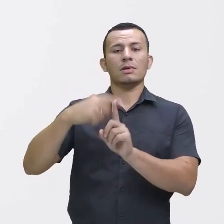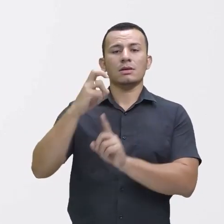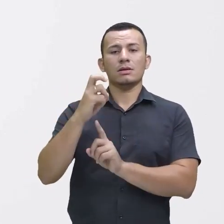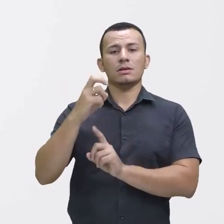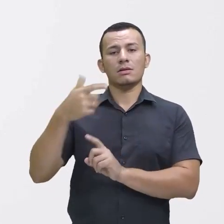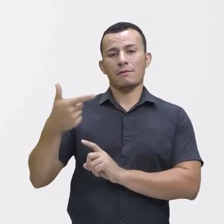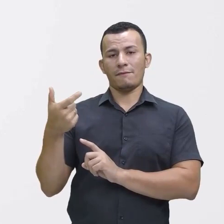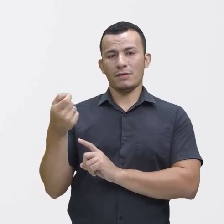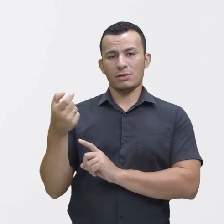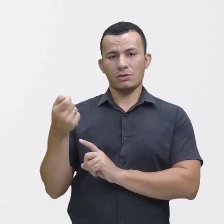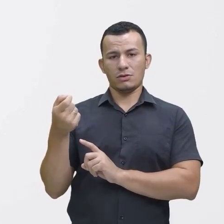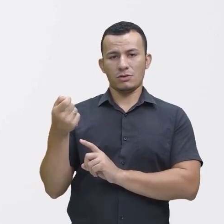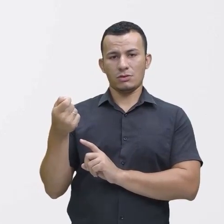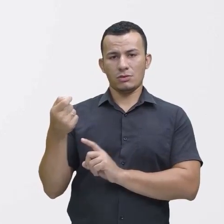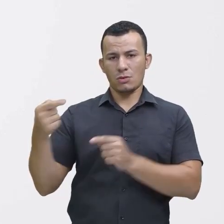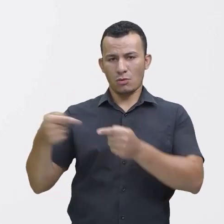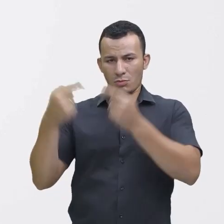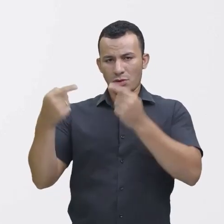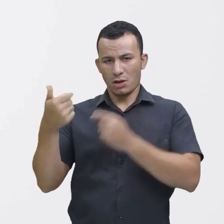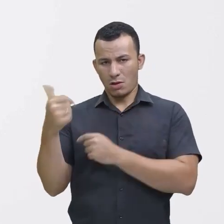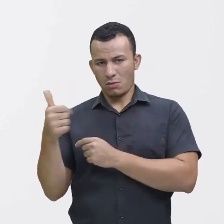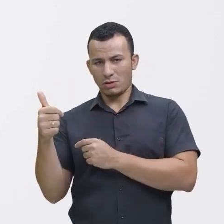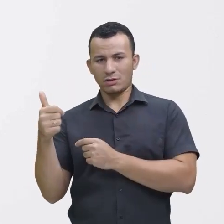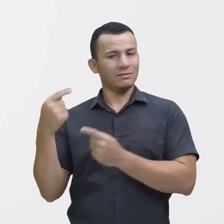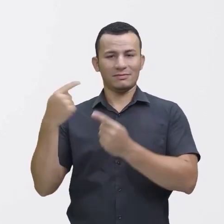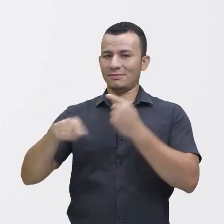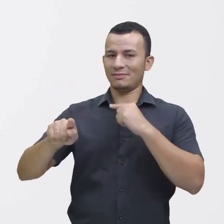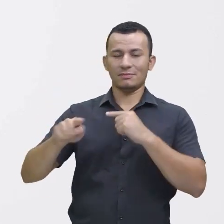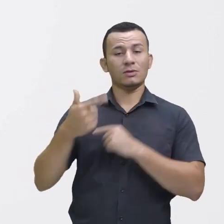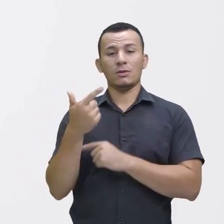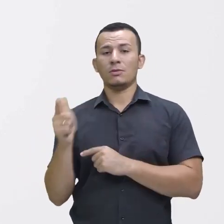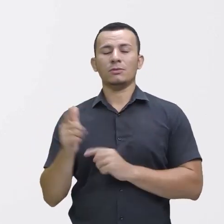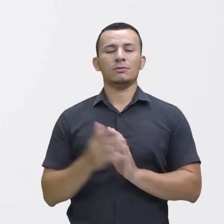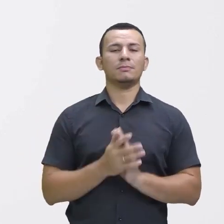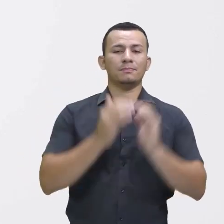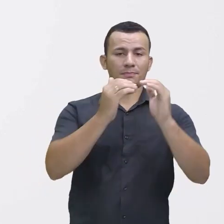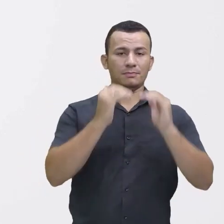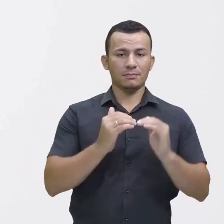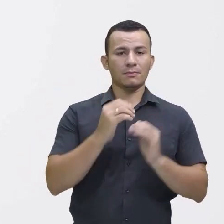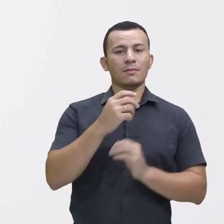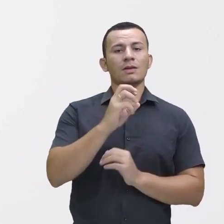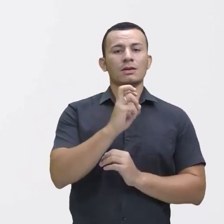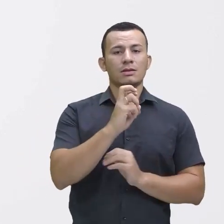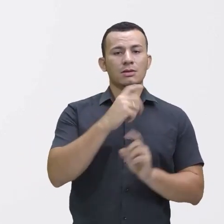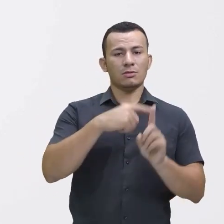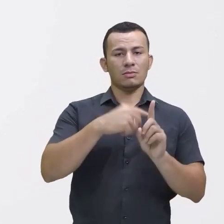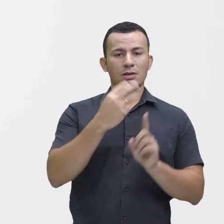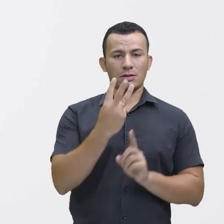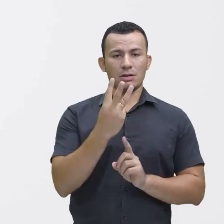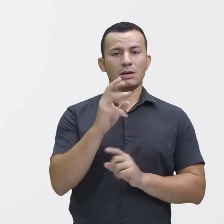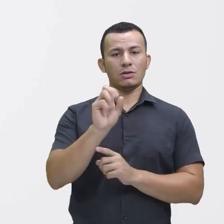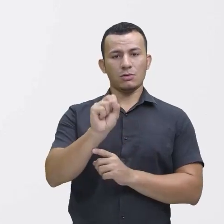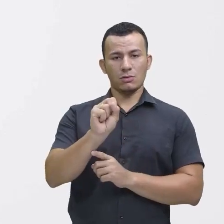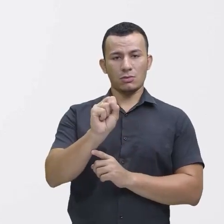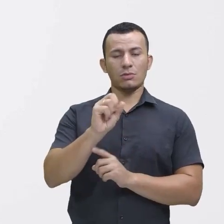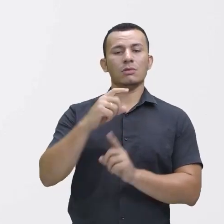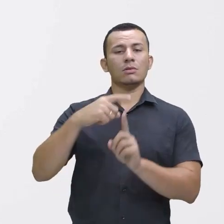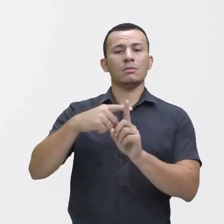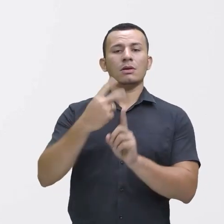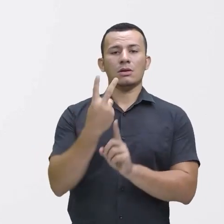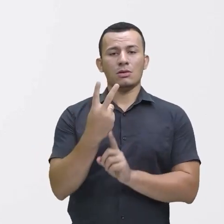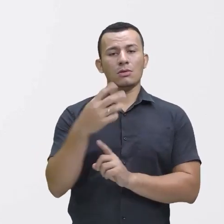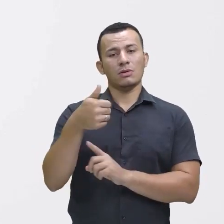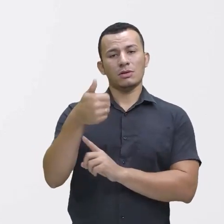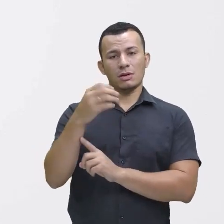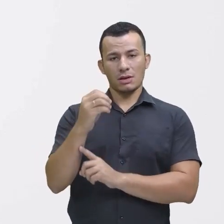20. Tem relação com 11? Não. Então, vou para a próxima. 5 mais 3, 8. Mais 2, 10.